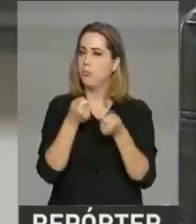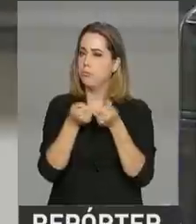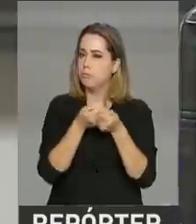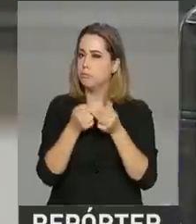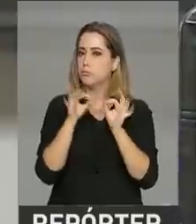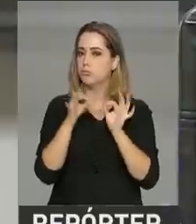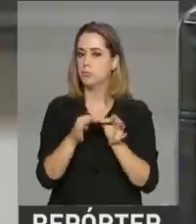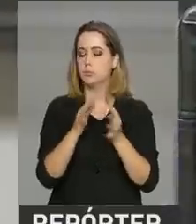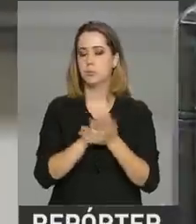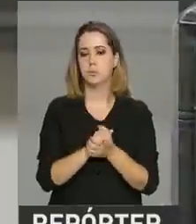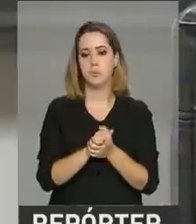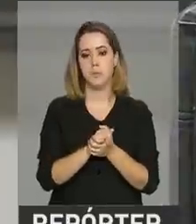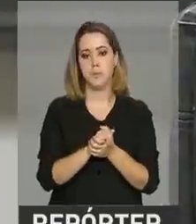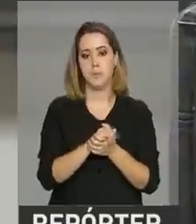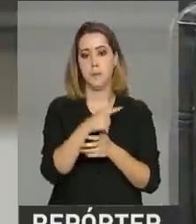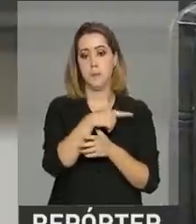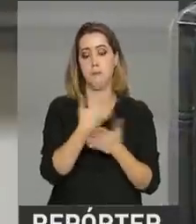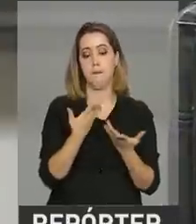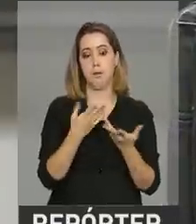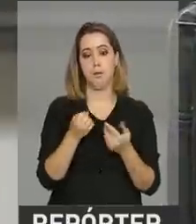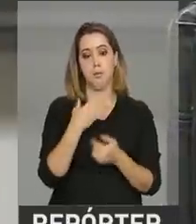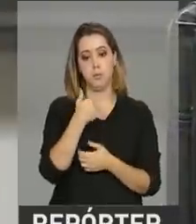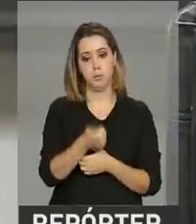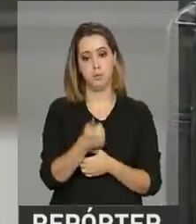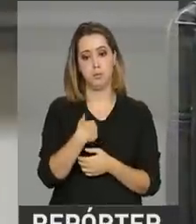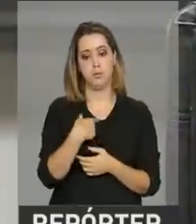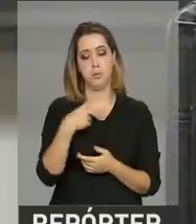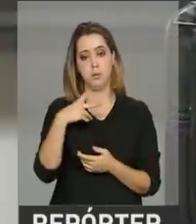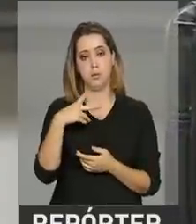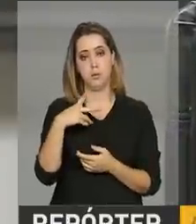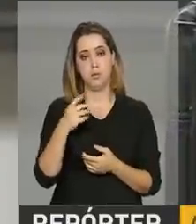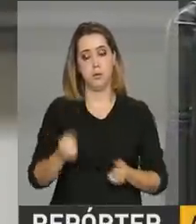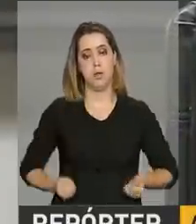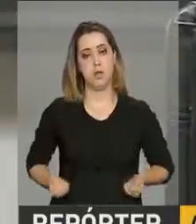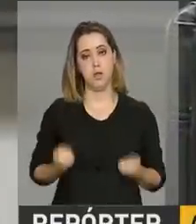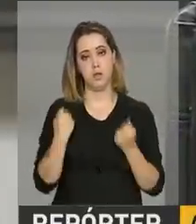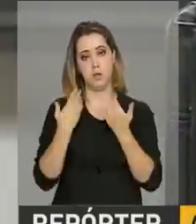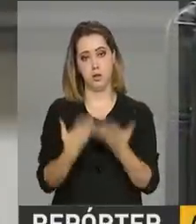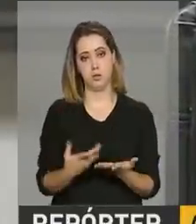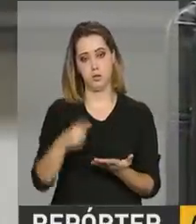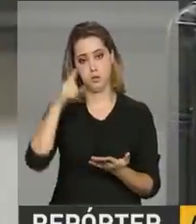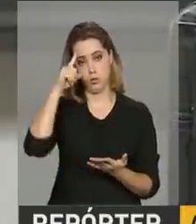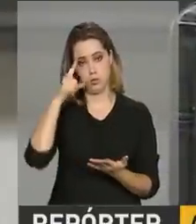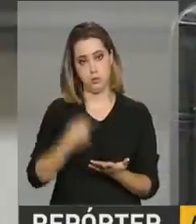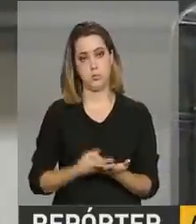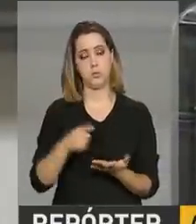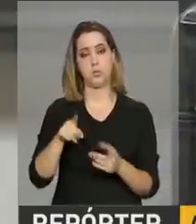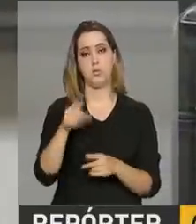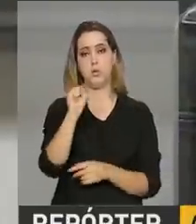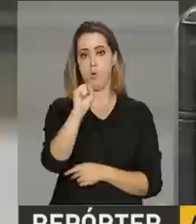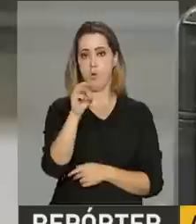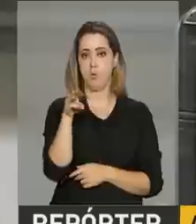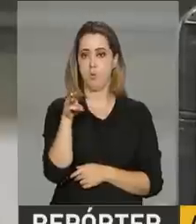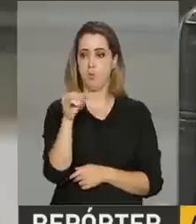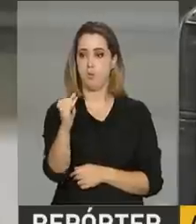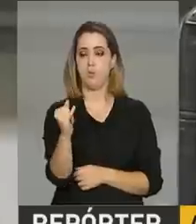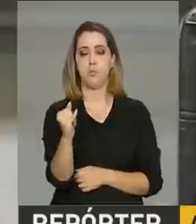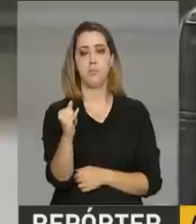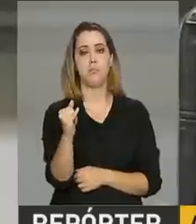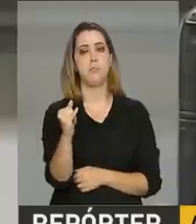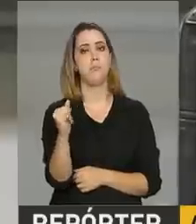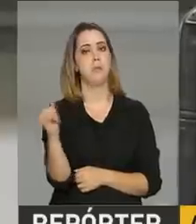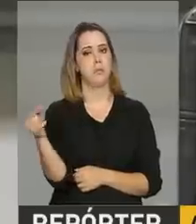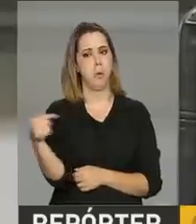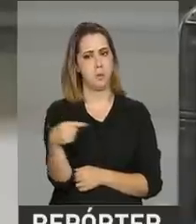cautelosa. Eu acho que o grande destaque foi para as despesas obrigatórias, né? 8 bilhões a menor, relativamente